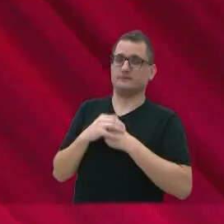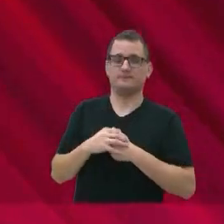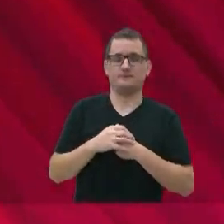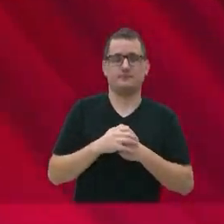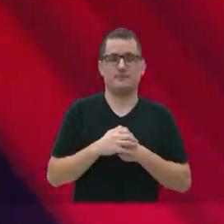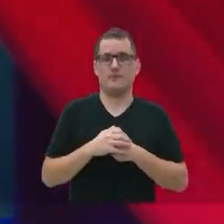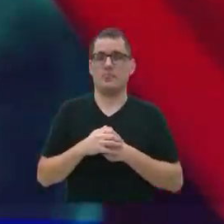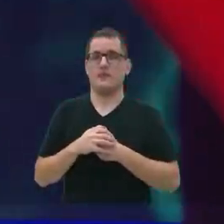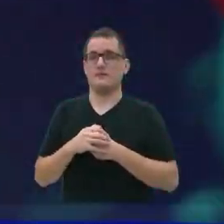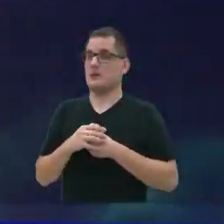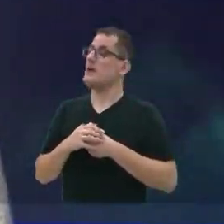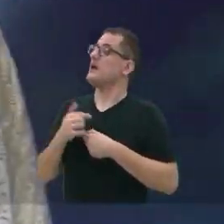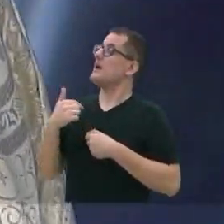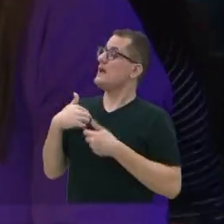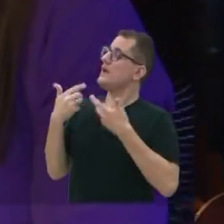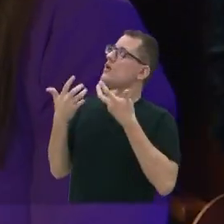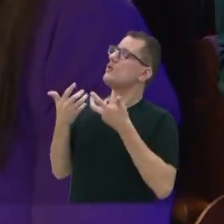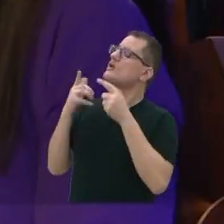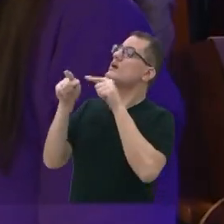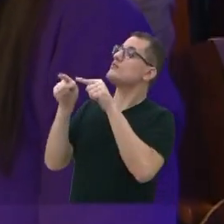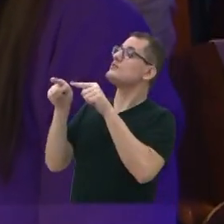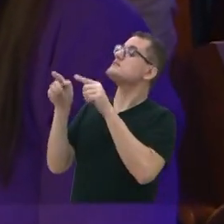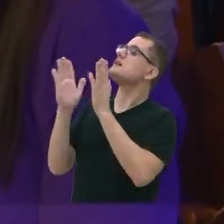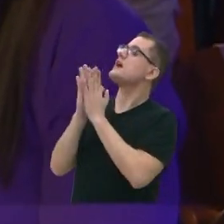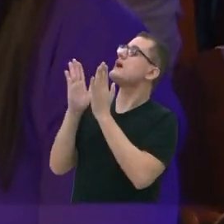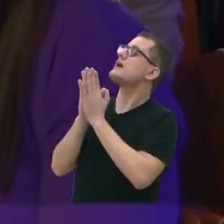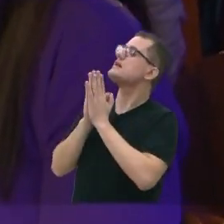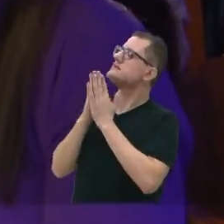Quero que você reze por mim, diga isso.